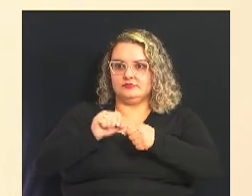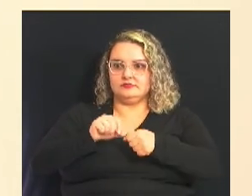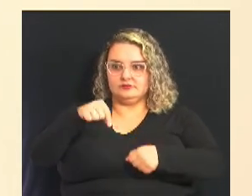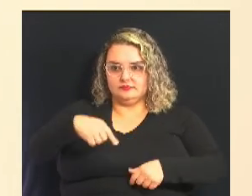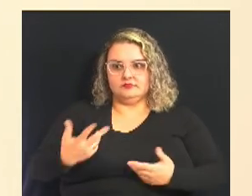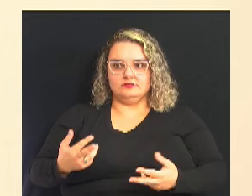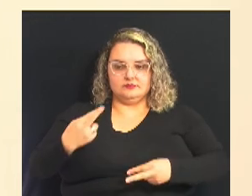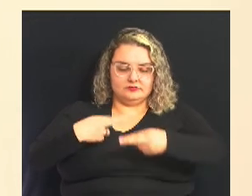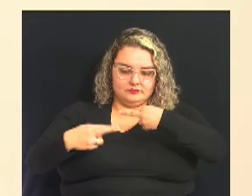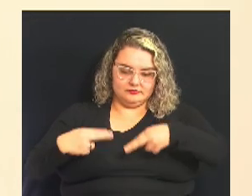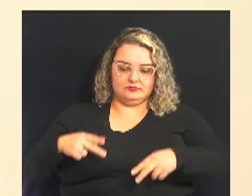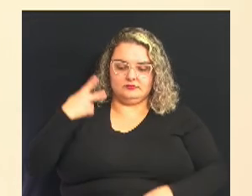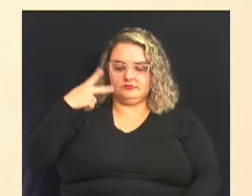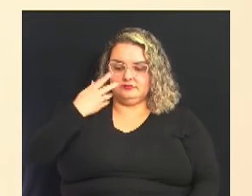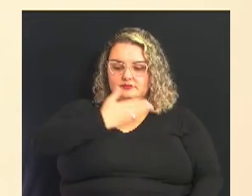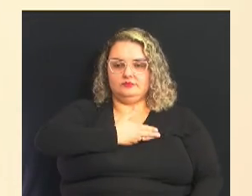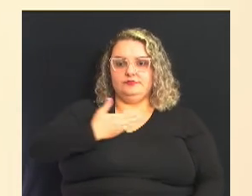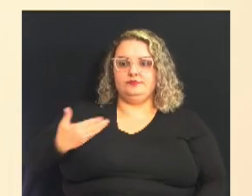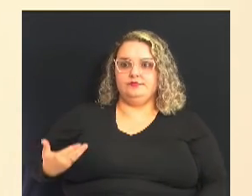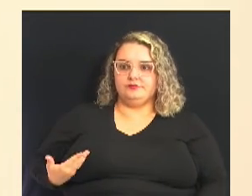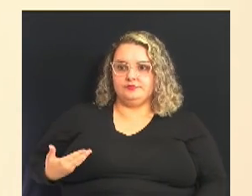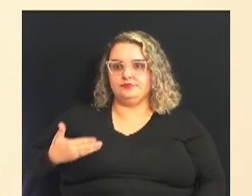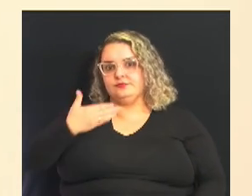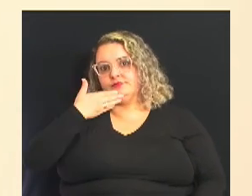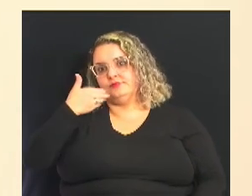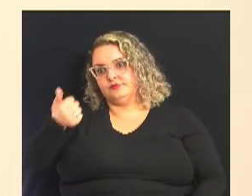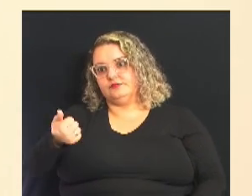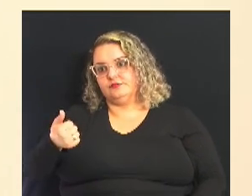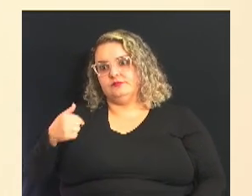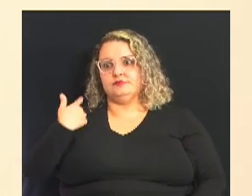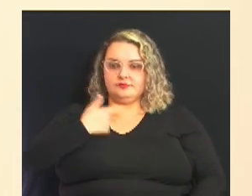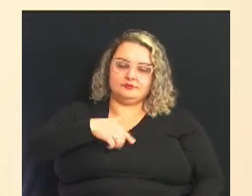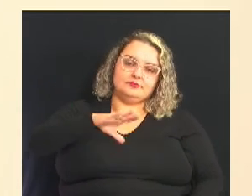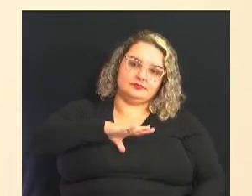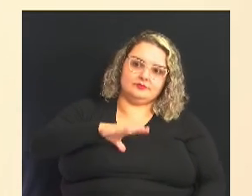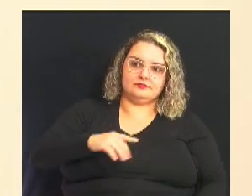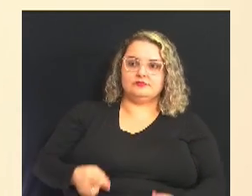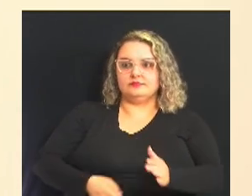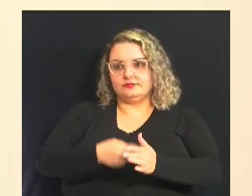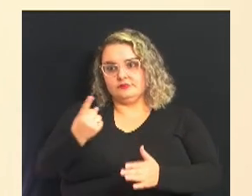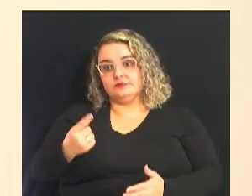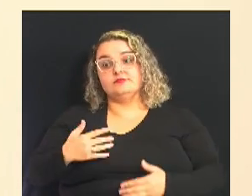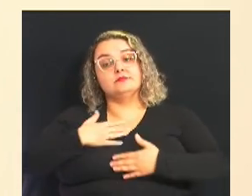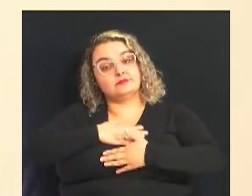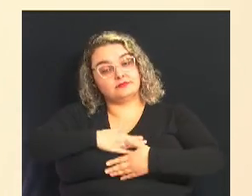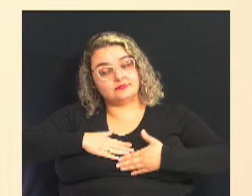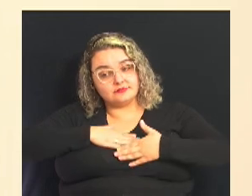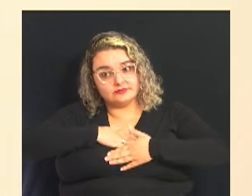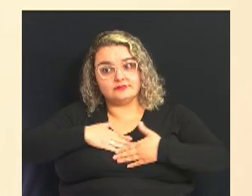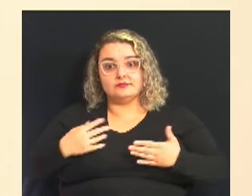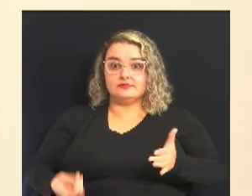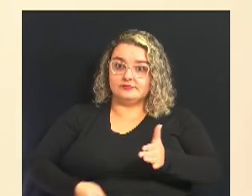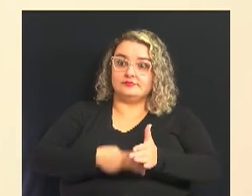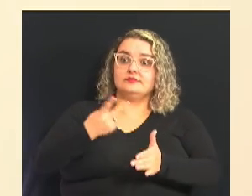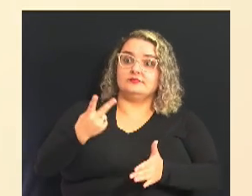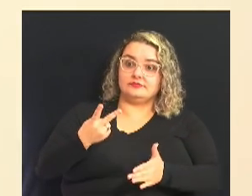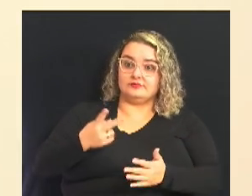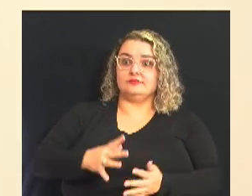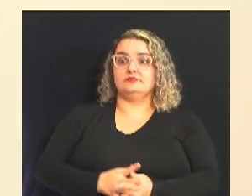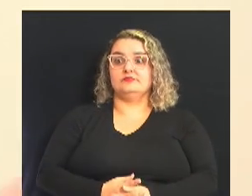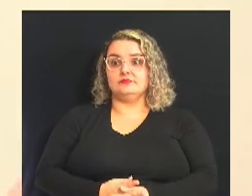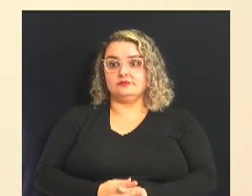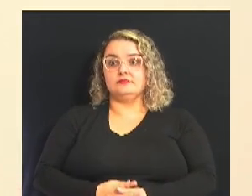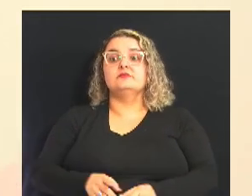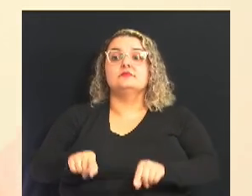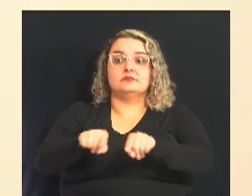relação a políticas públicas e para melhorar a nossa cidade. Então, em primeiro lugar, é uma grande satisfação. Segundo, também